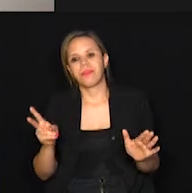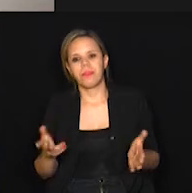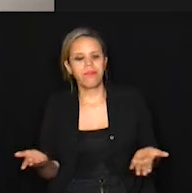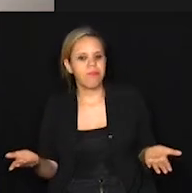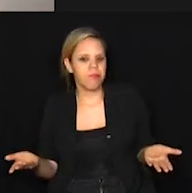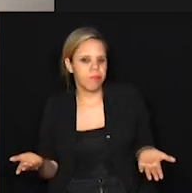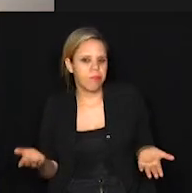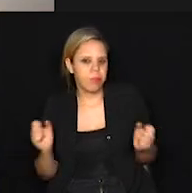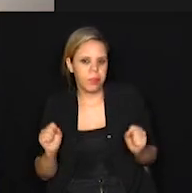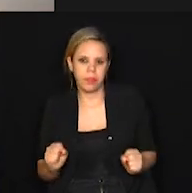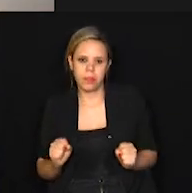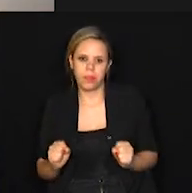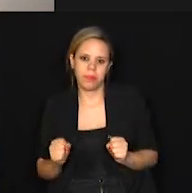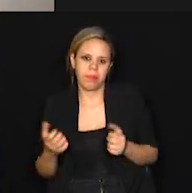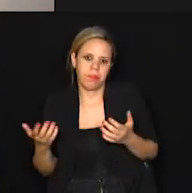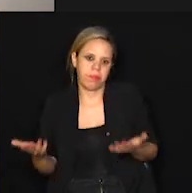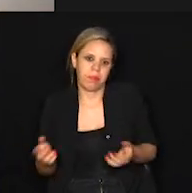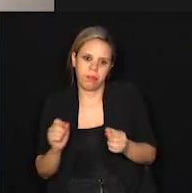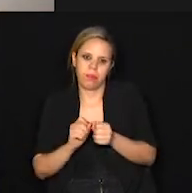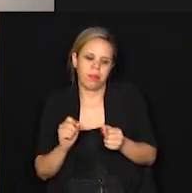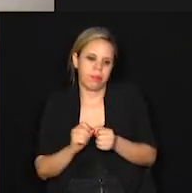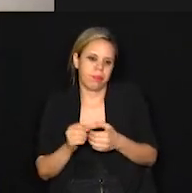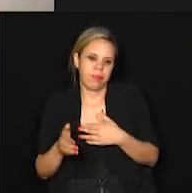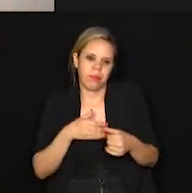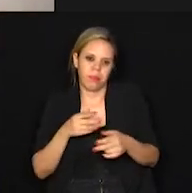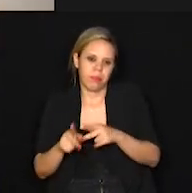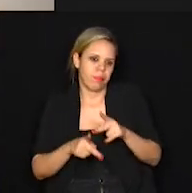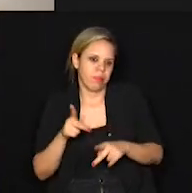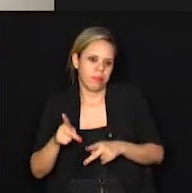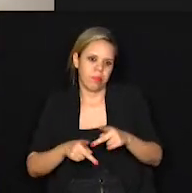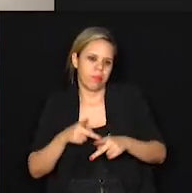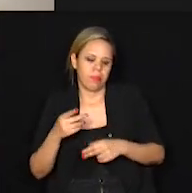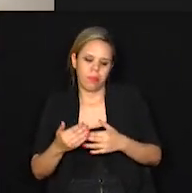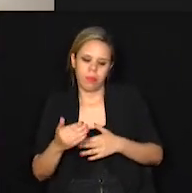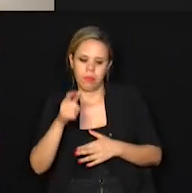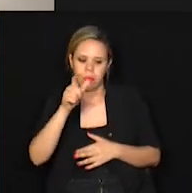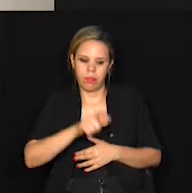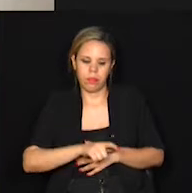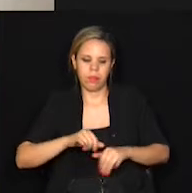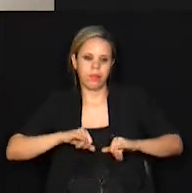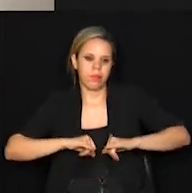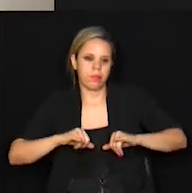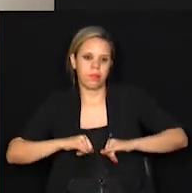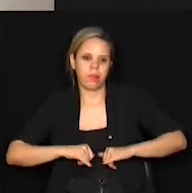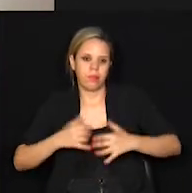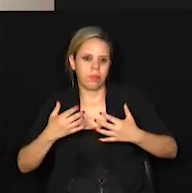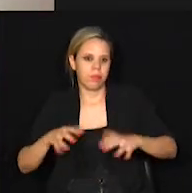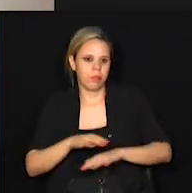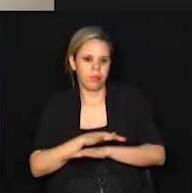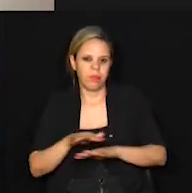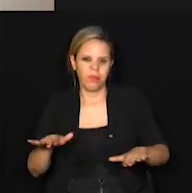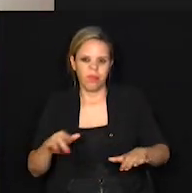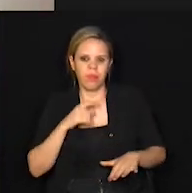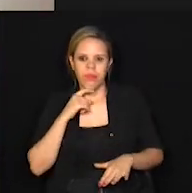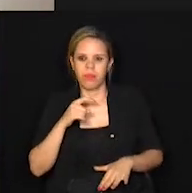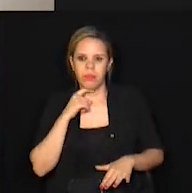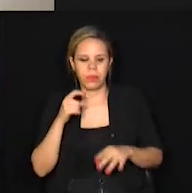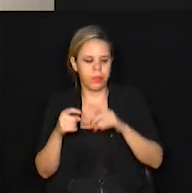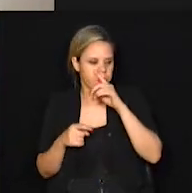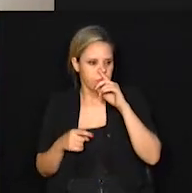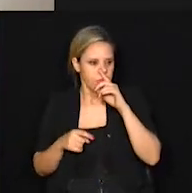e pode estar aí fazendo qualquer pessoa aí a próxima vítima, né? E não queremos aí que ninguém